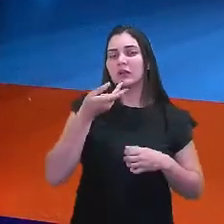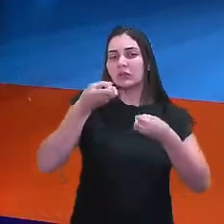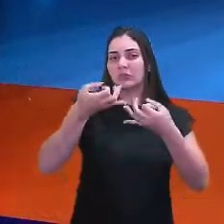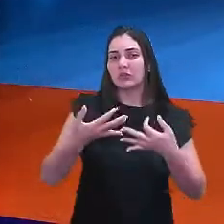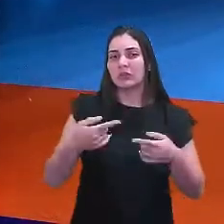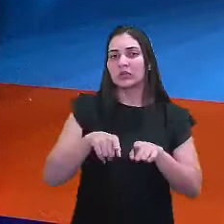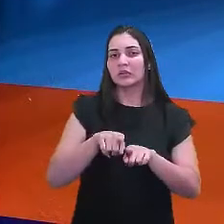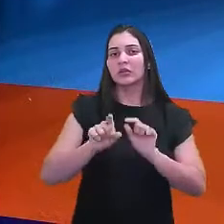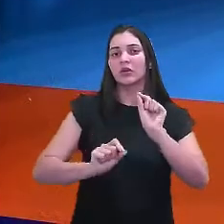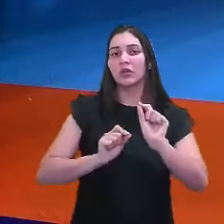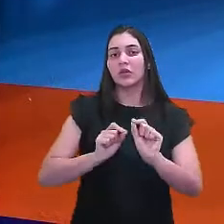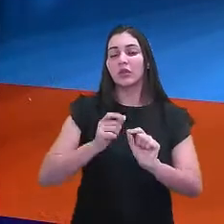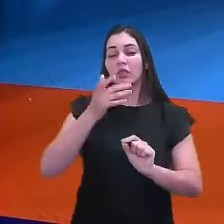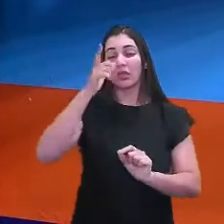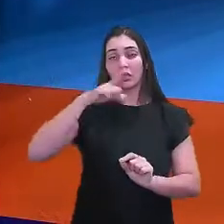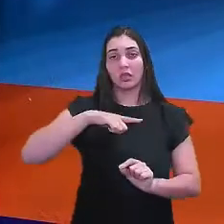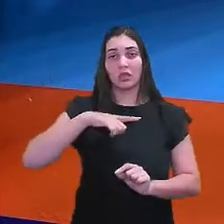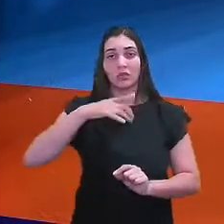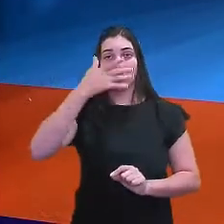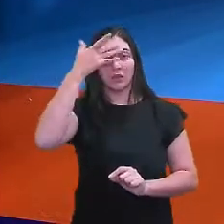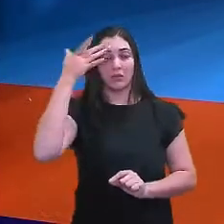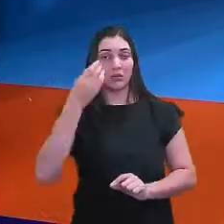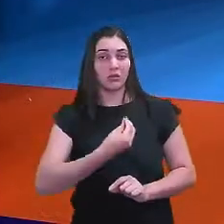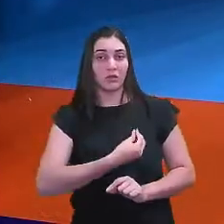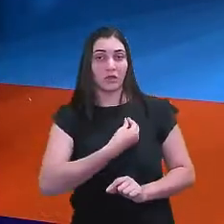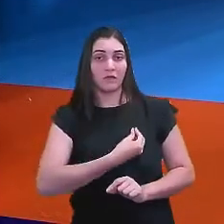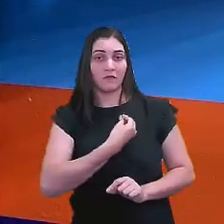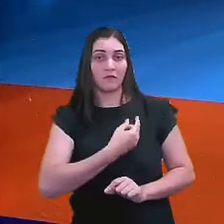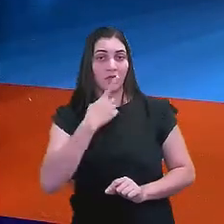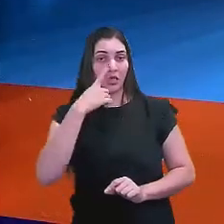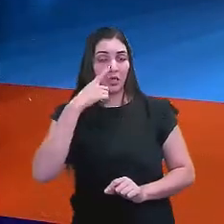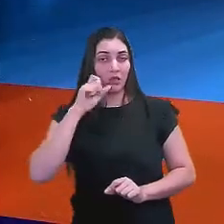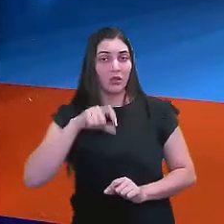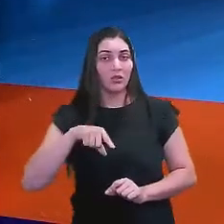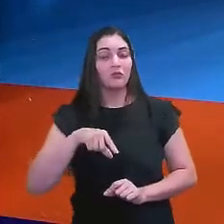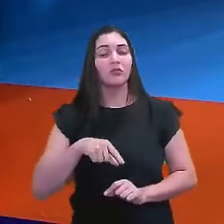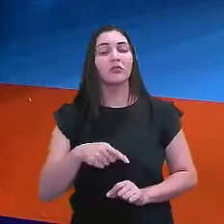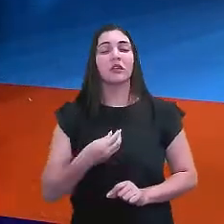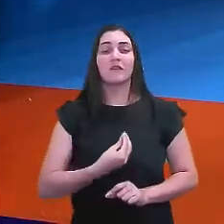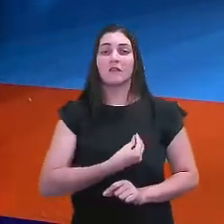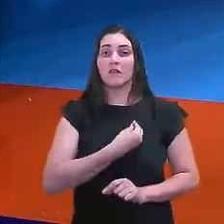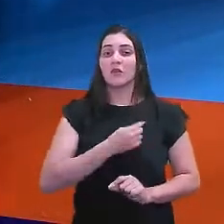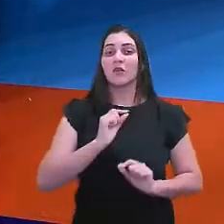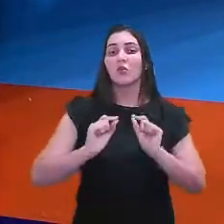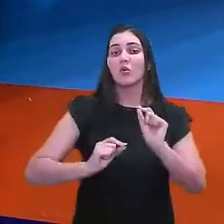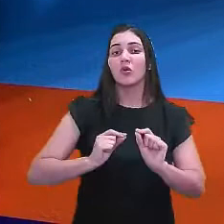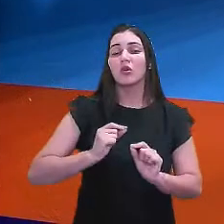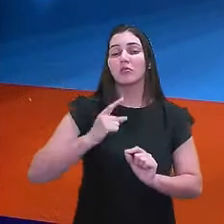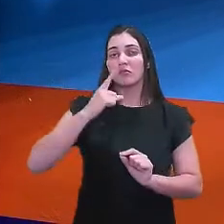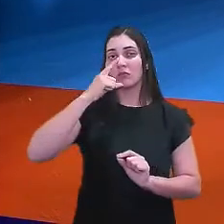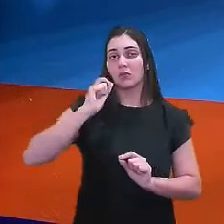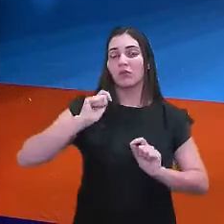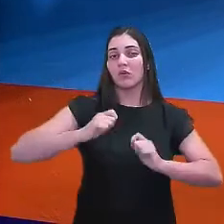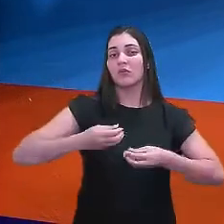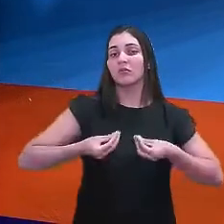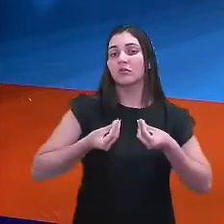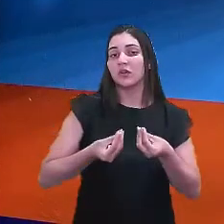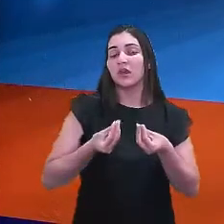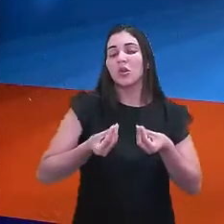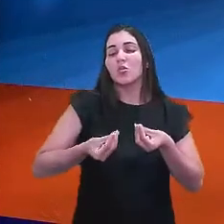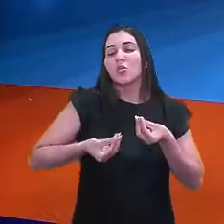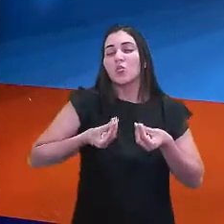vivem no lixo e vivem do que o lixo pode oferecer. E quando isso não é feito de forma saudável, de forma